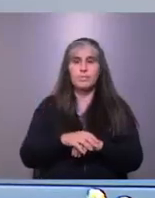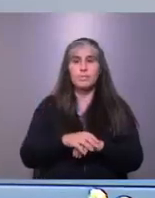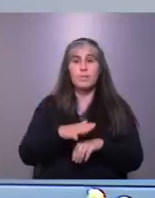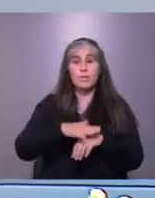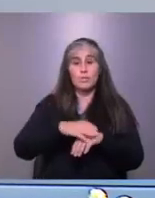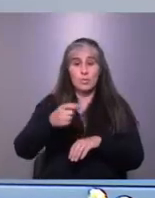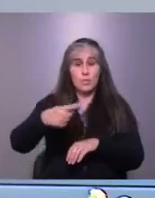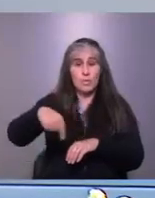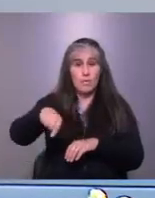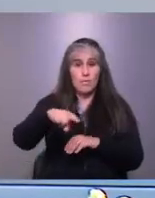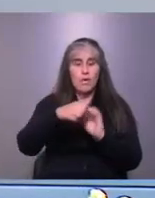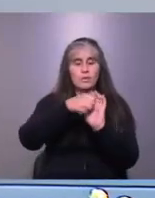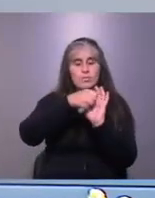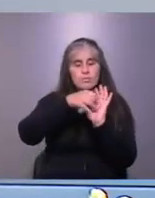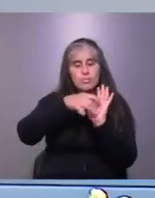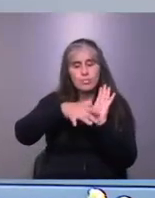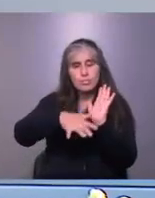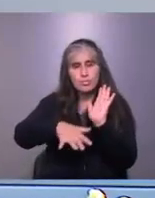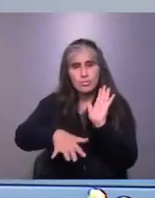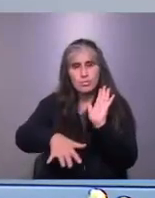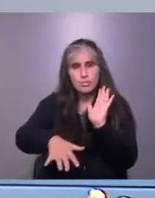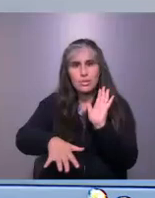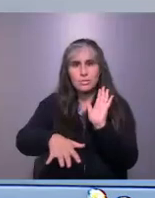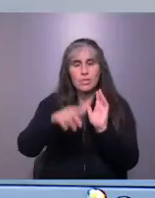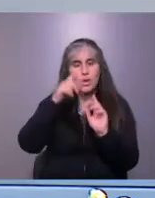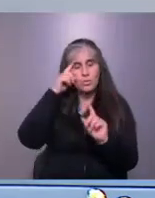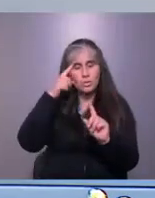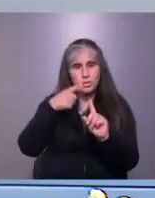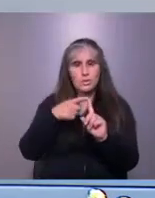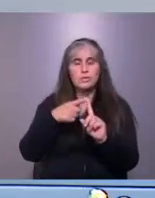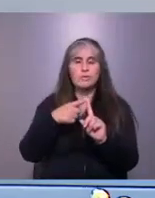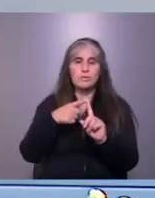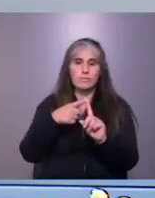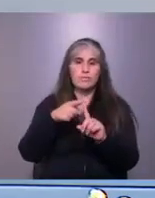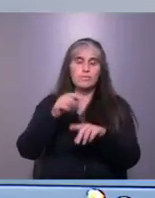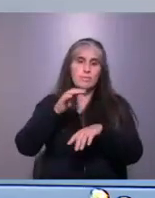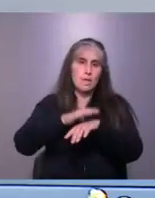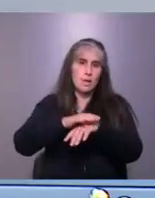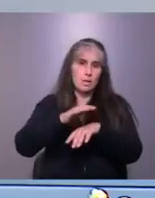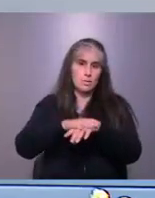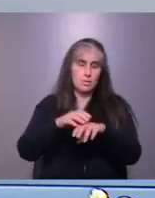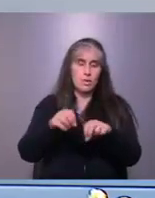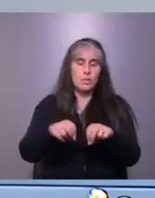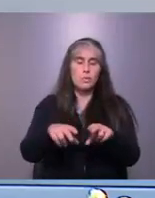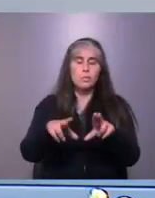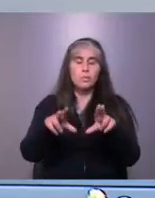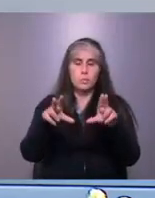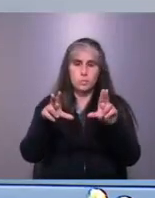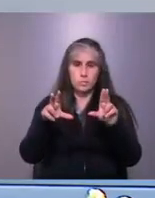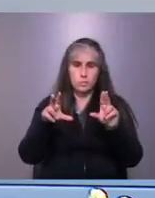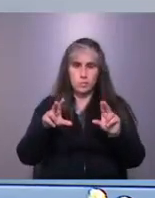derramado por vós e por todos para a remissão